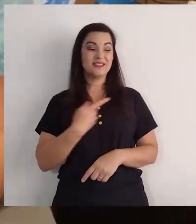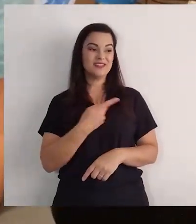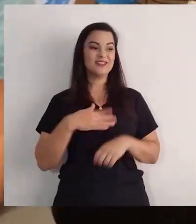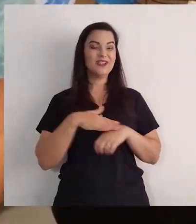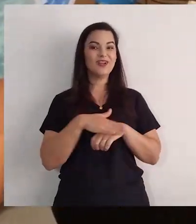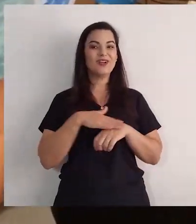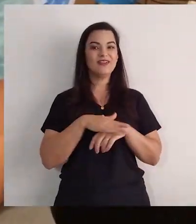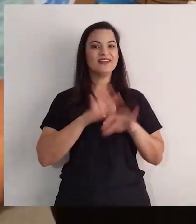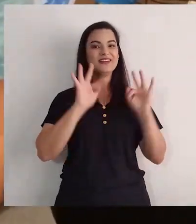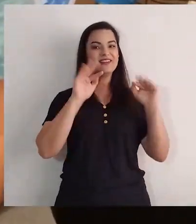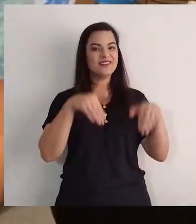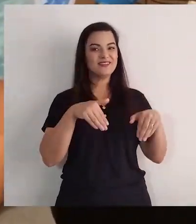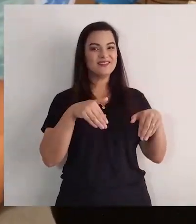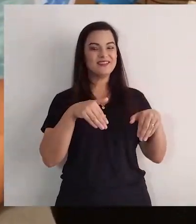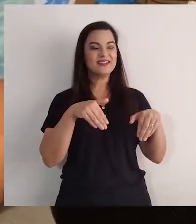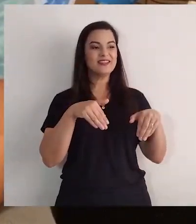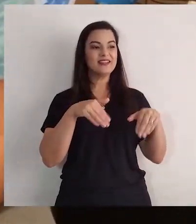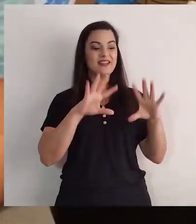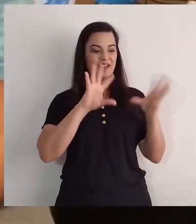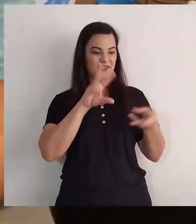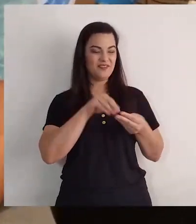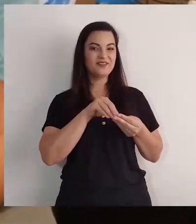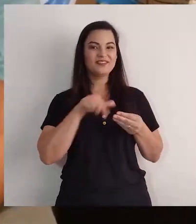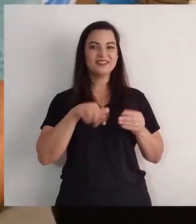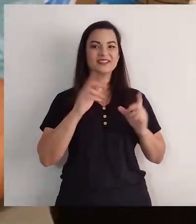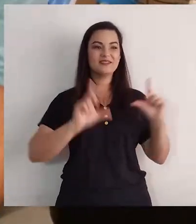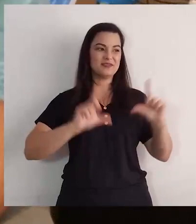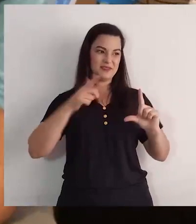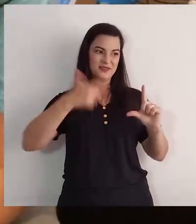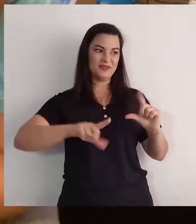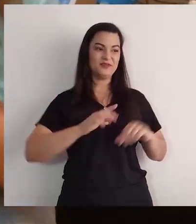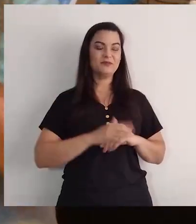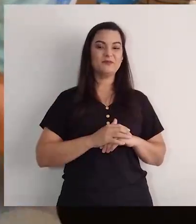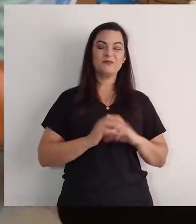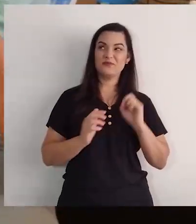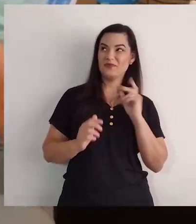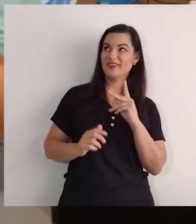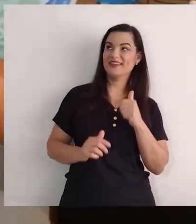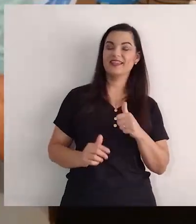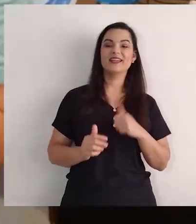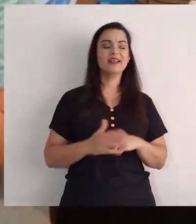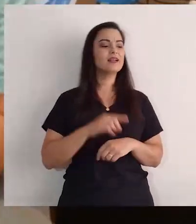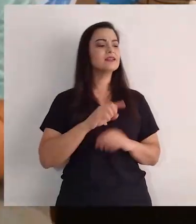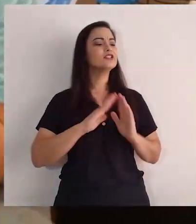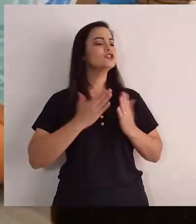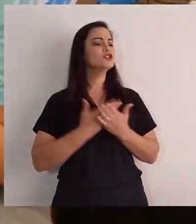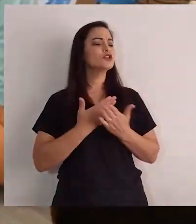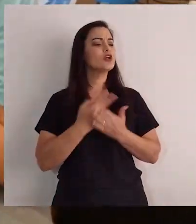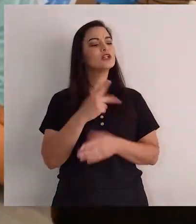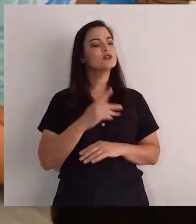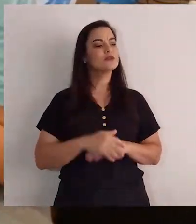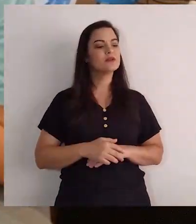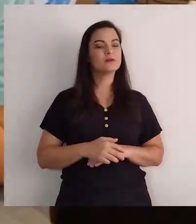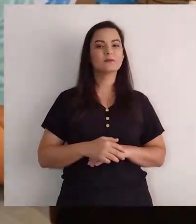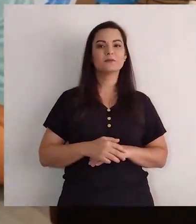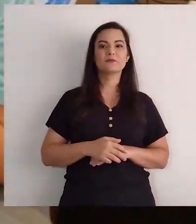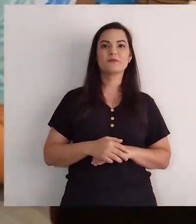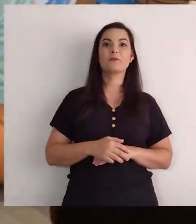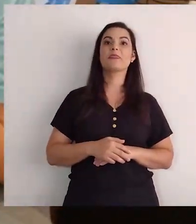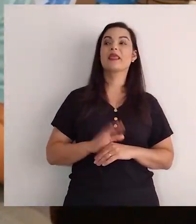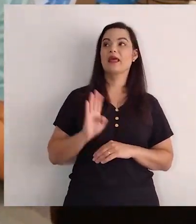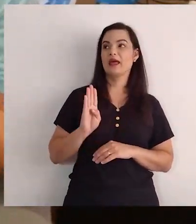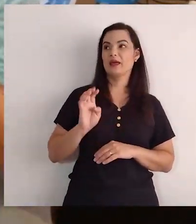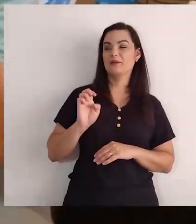para o nosso fechamento do programa mais uma vez, tá bom? Uhum. O Lucas, ele é... Que escola que você estuda, Lu? Eu preciso